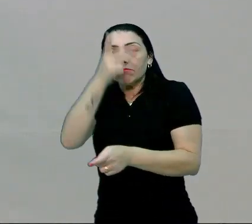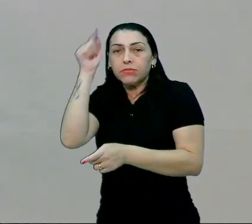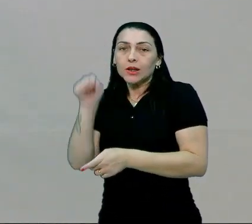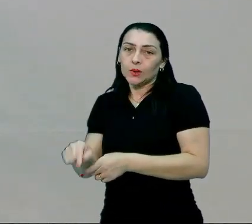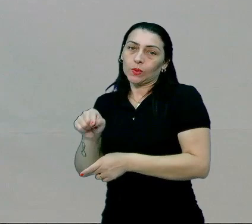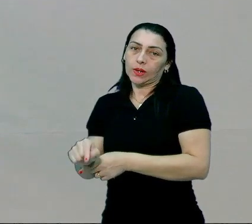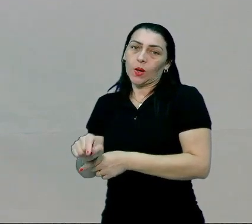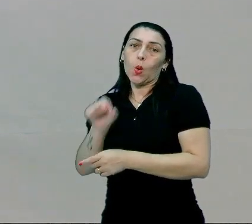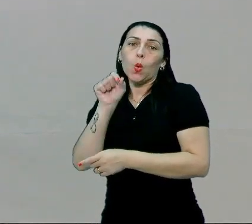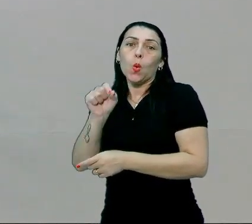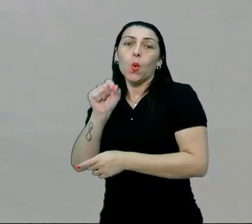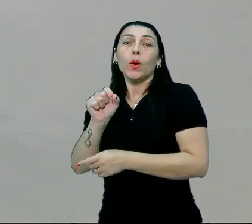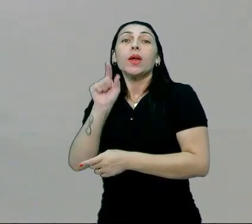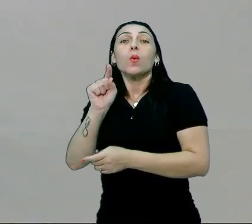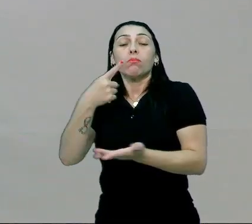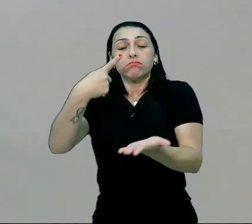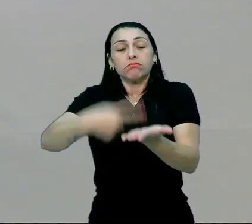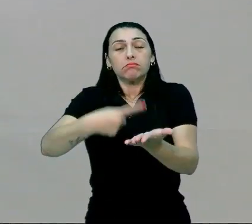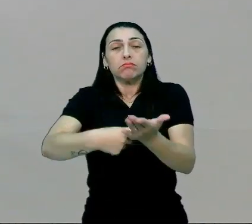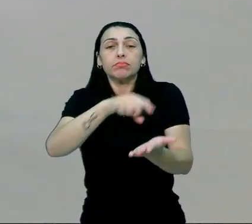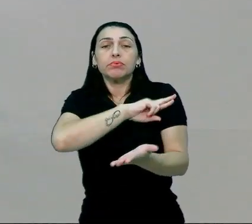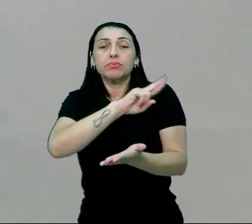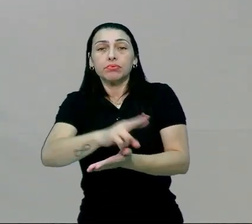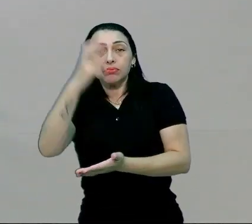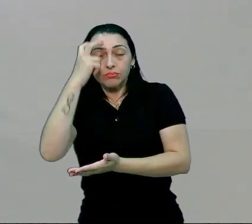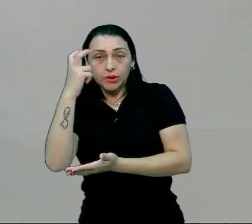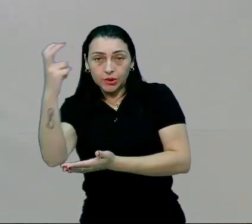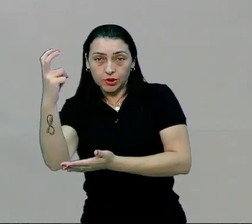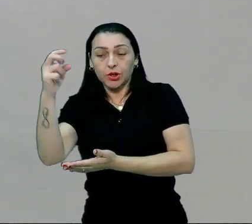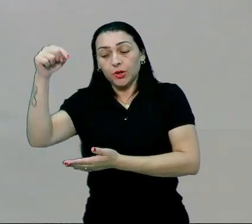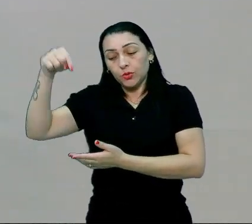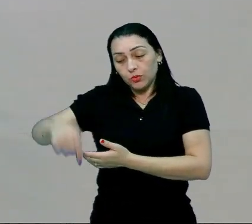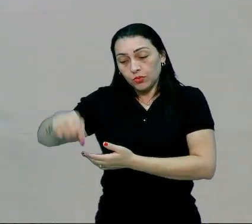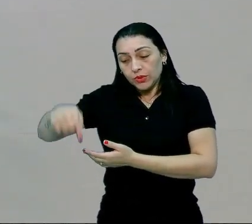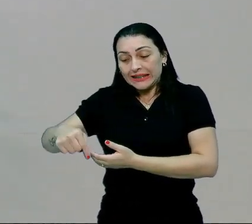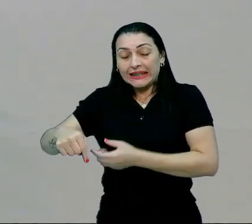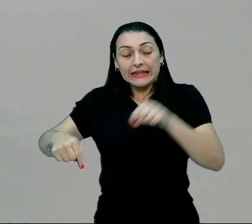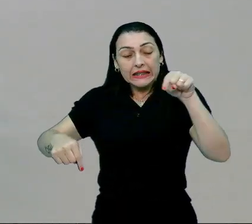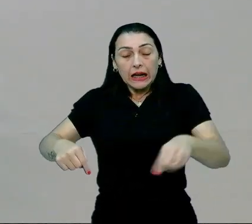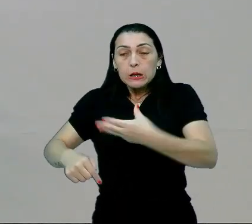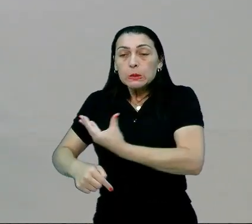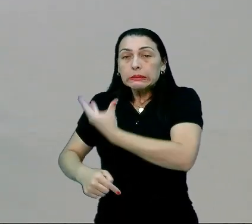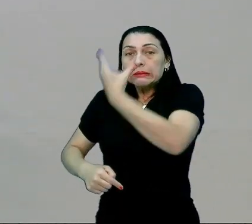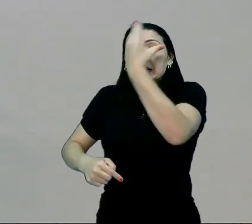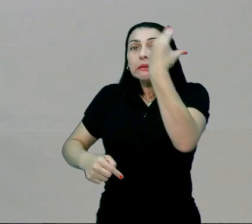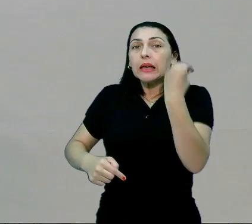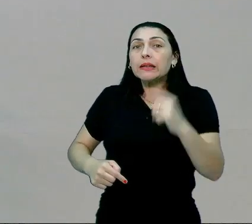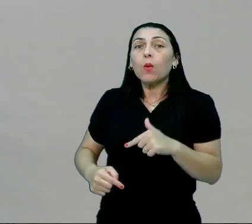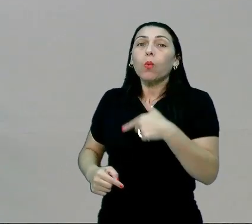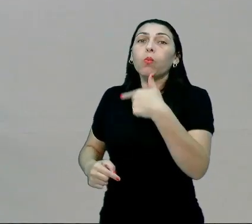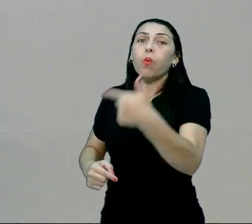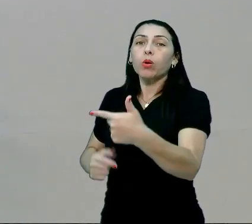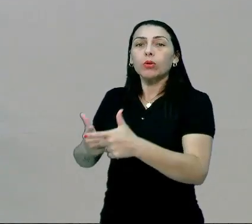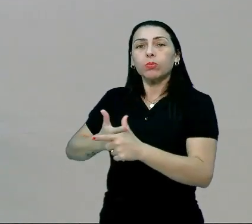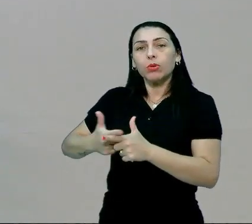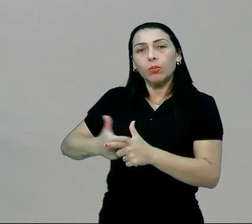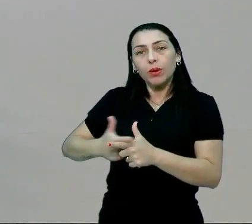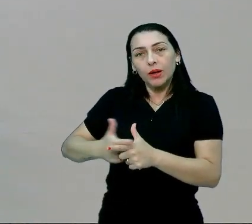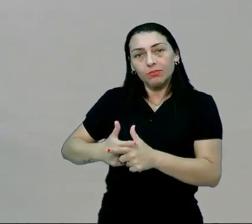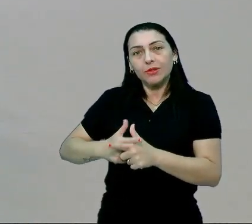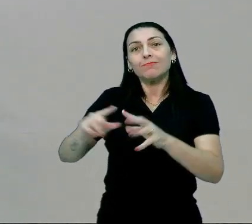o que adianta uma medida inteligente de um lado e, como o enunciado da questão, ele muito bem